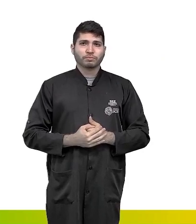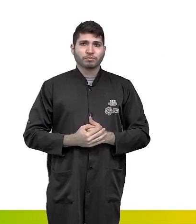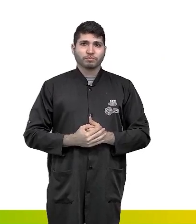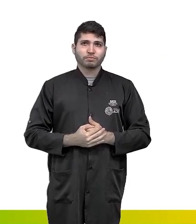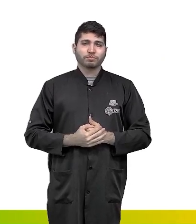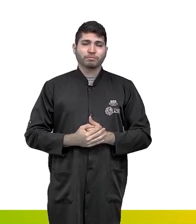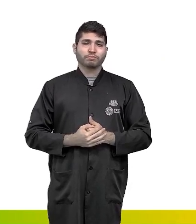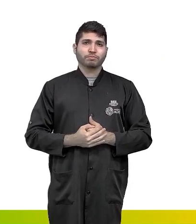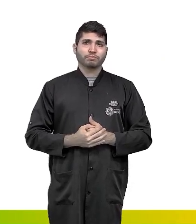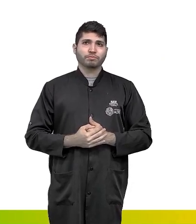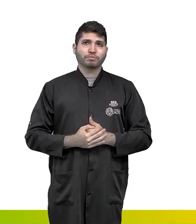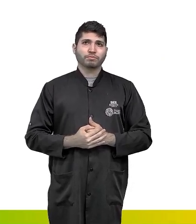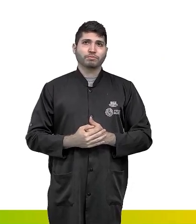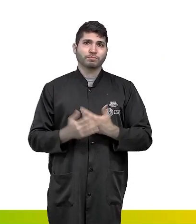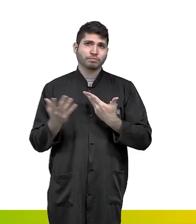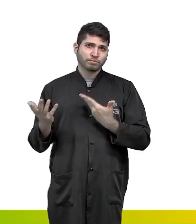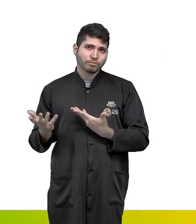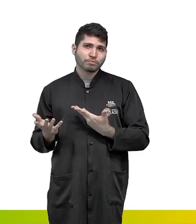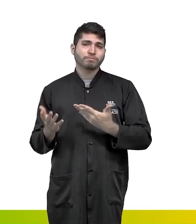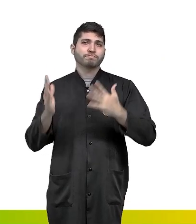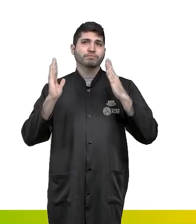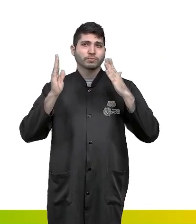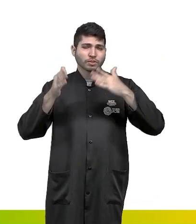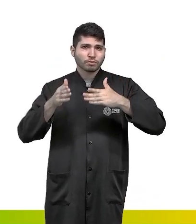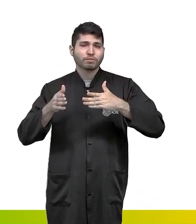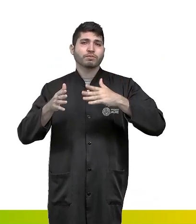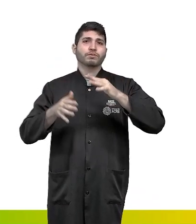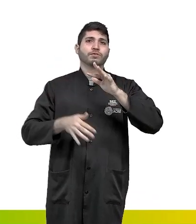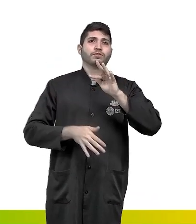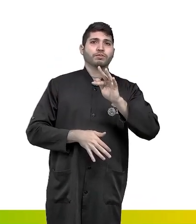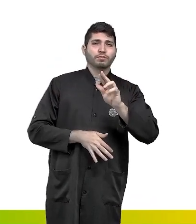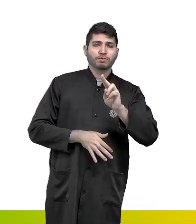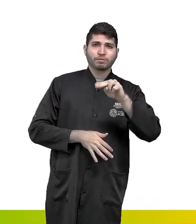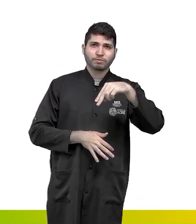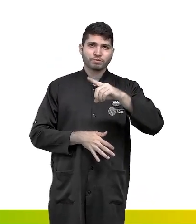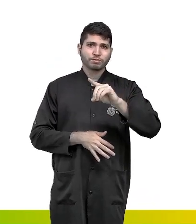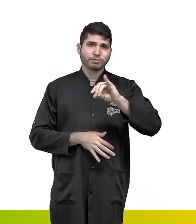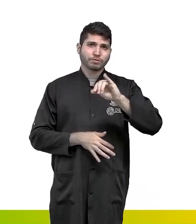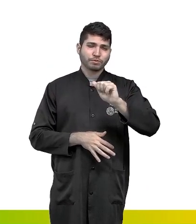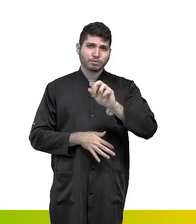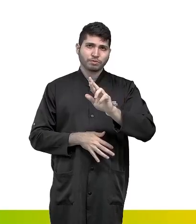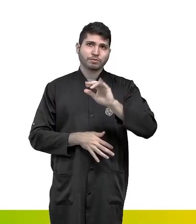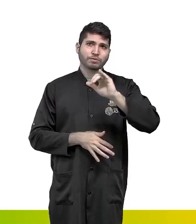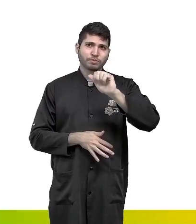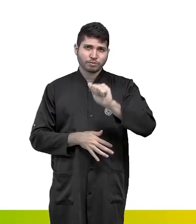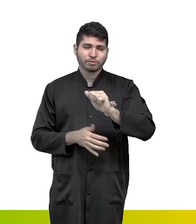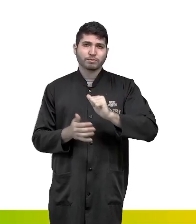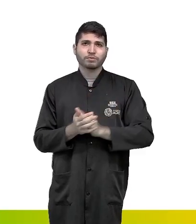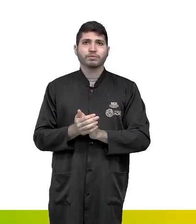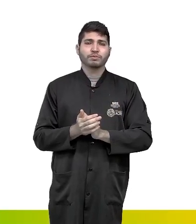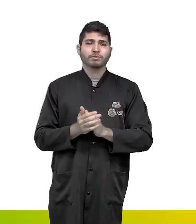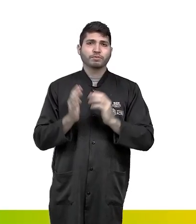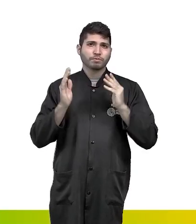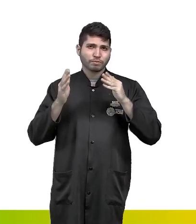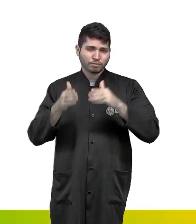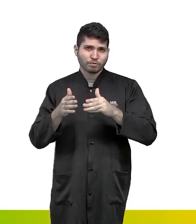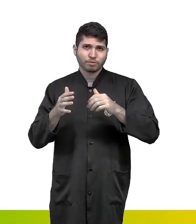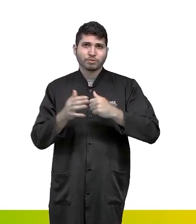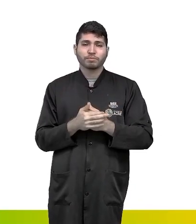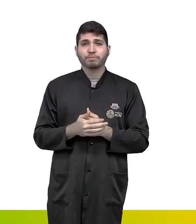a concentração fundiária. A concentração fundiária significa a concentração de terras na mão de